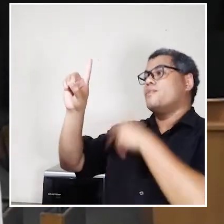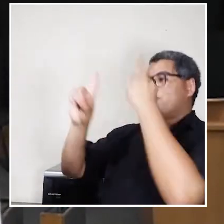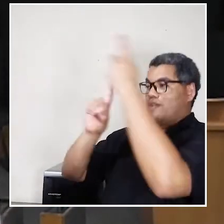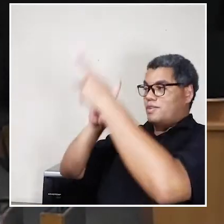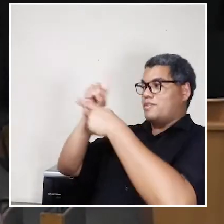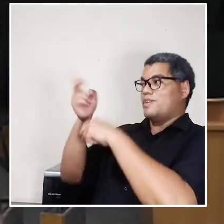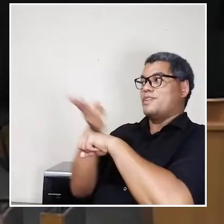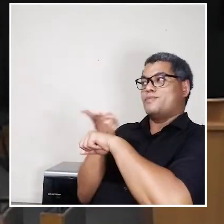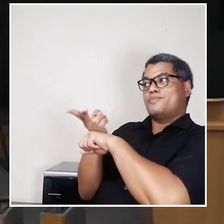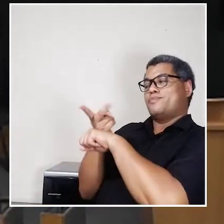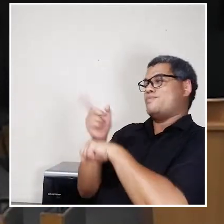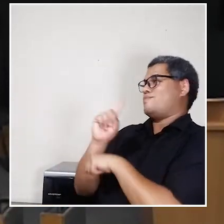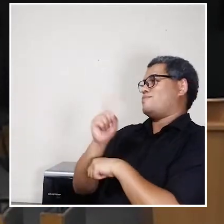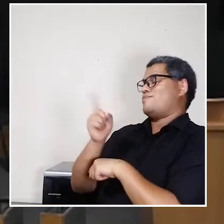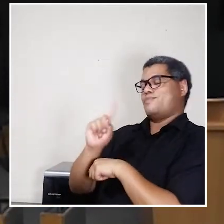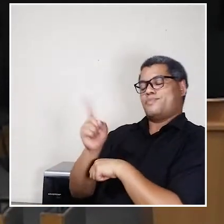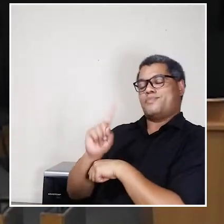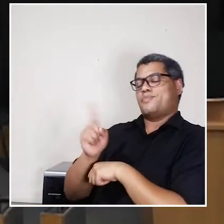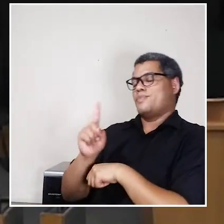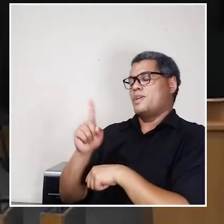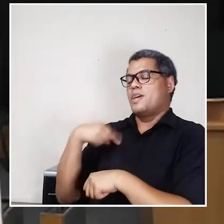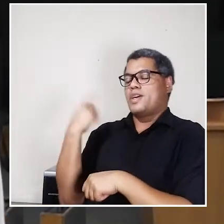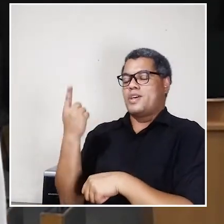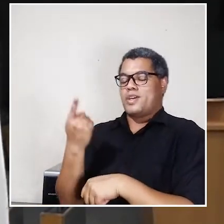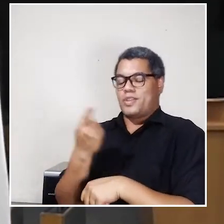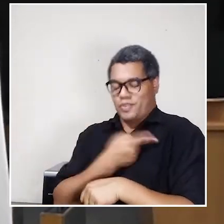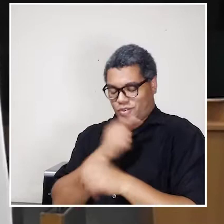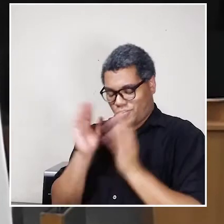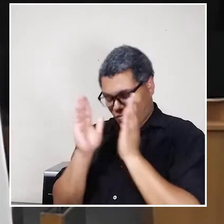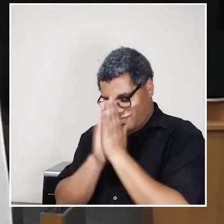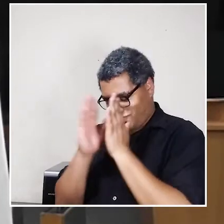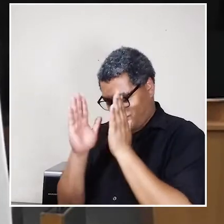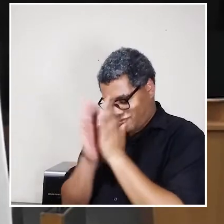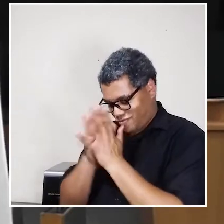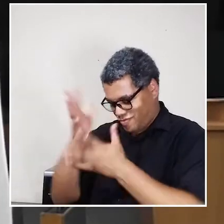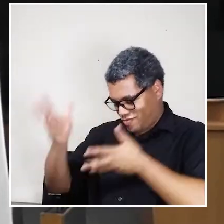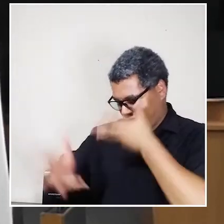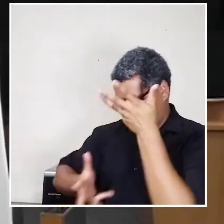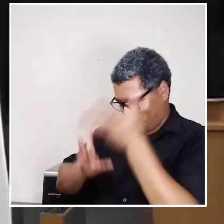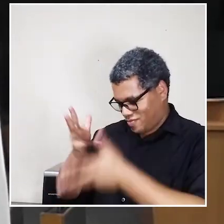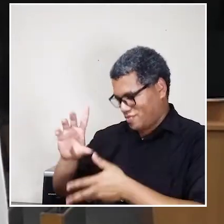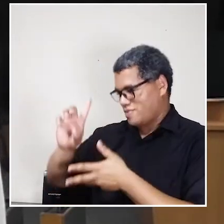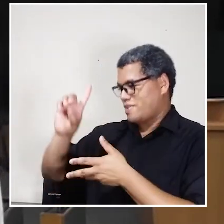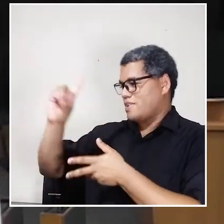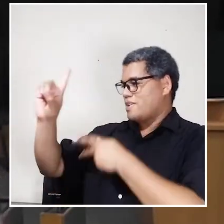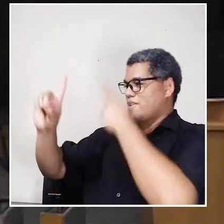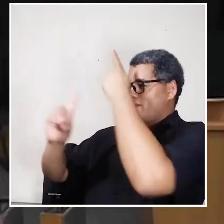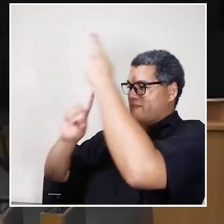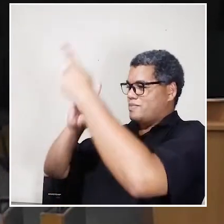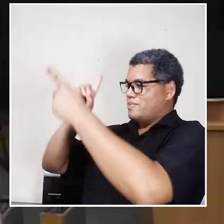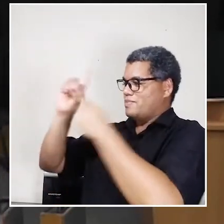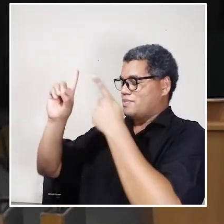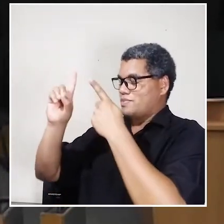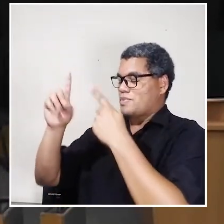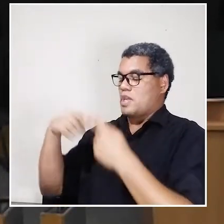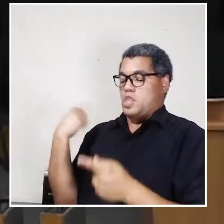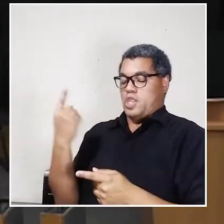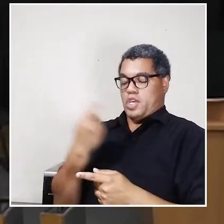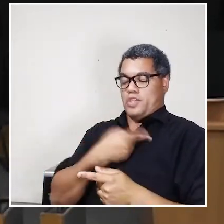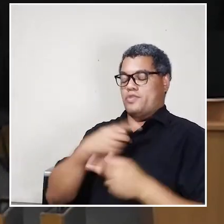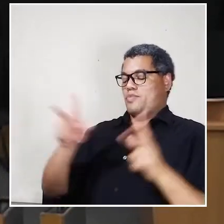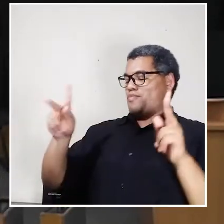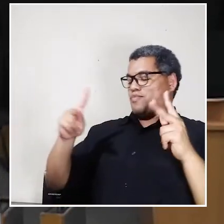face, Senhor. Não lançamos as nossas súplicas perante a tua face, fiados em